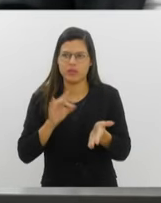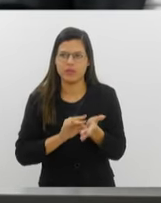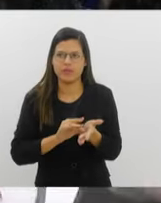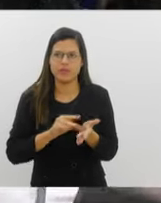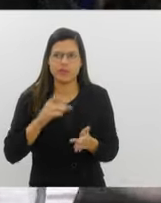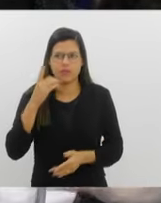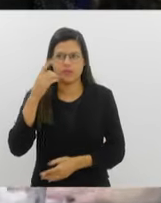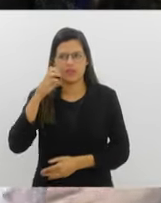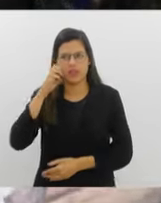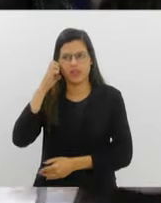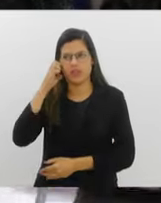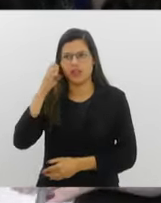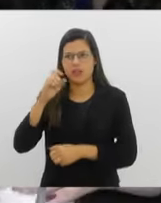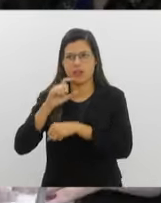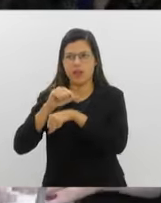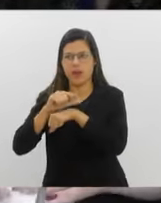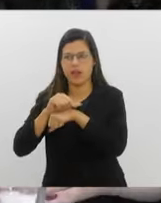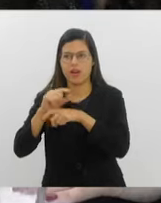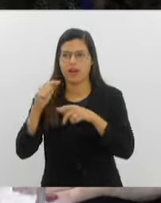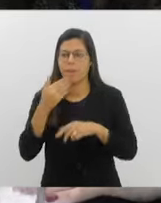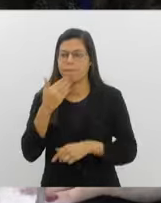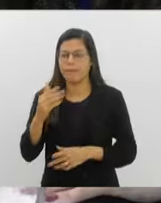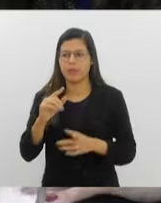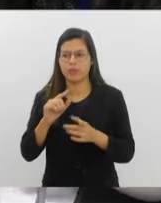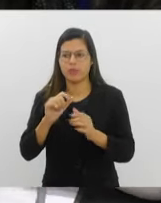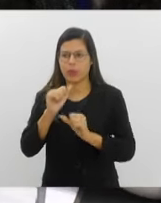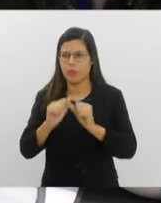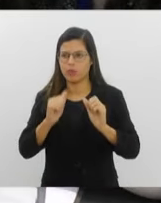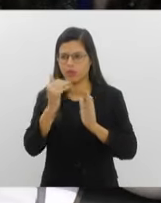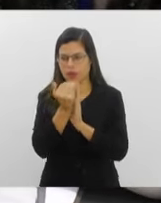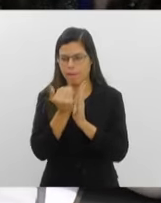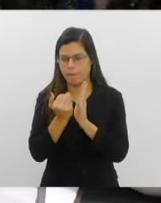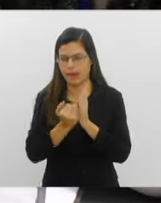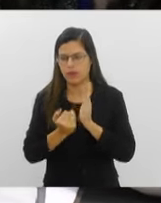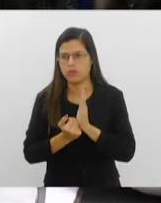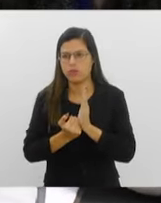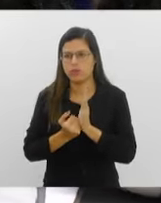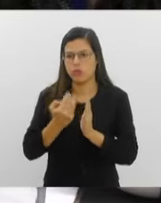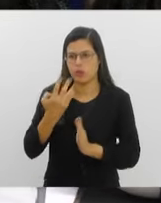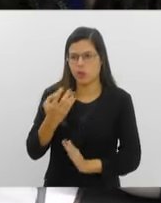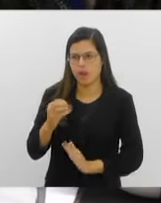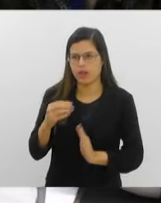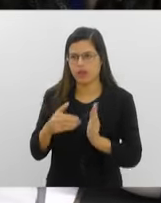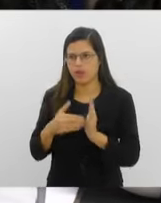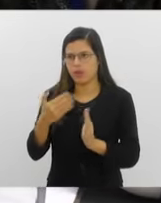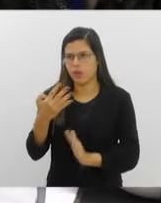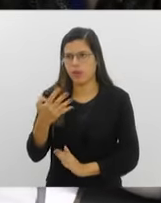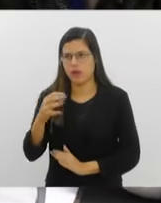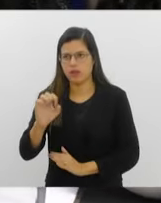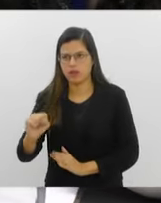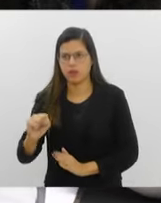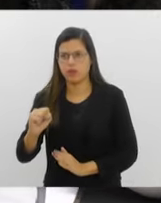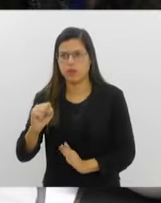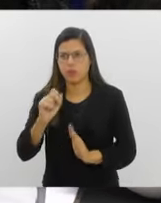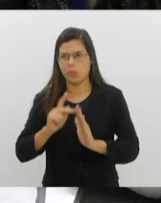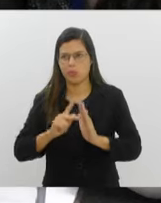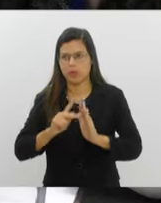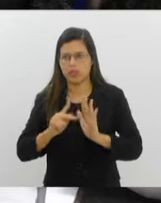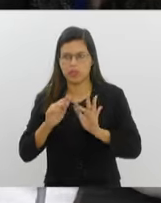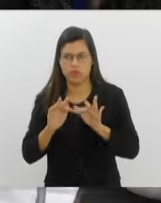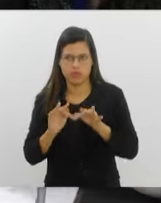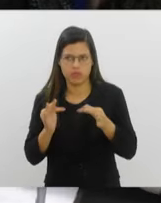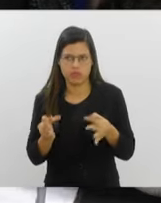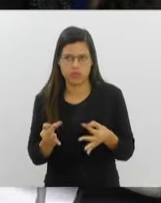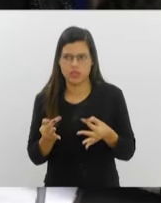ordem. Presidente, até por uma questão de horário, ia pedir inversão de pauta. É do 40 ao 48, que são projetos simples, eu acho que